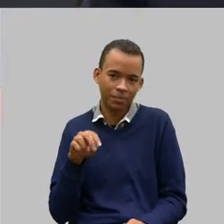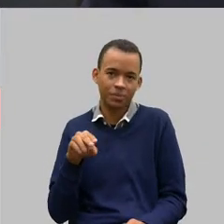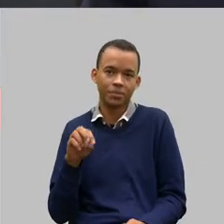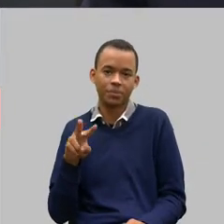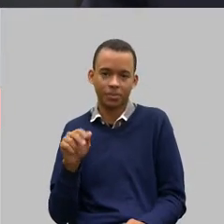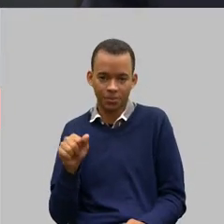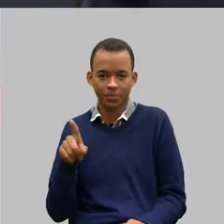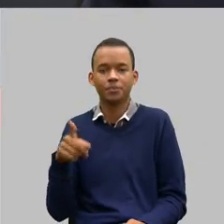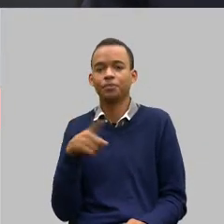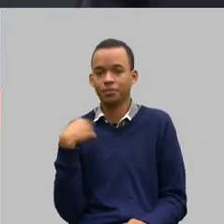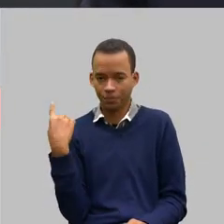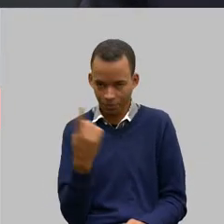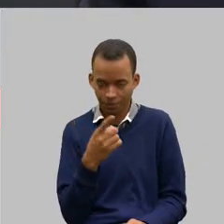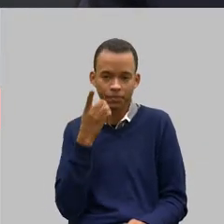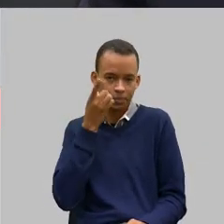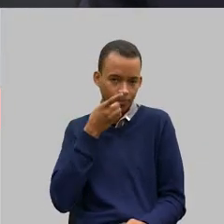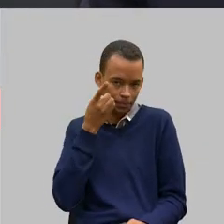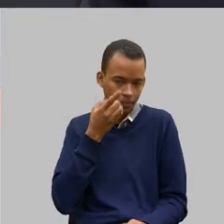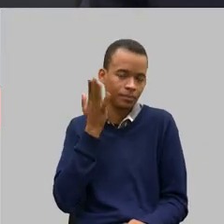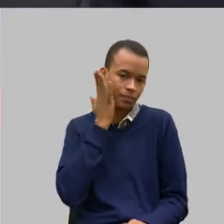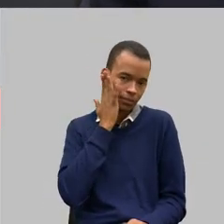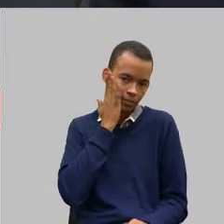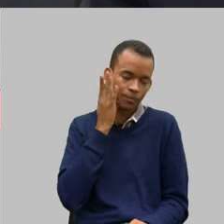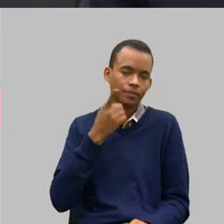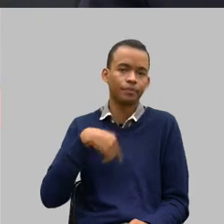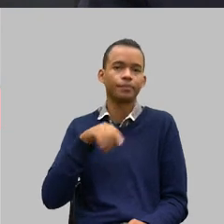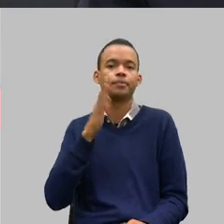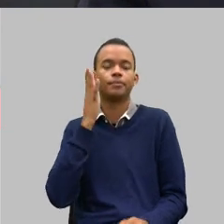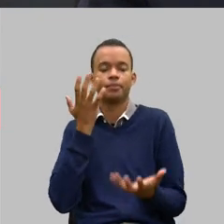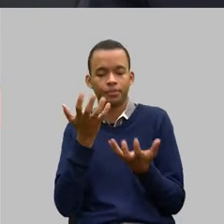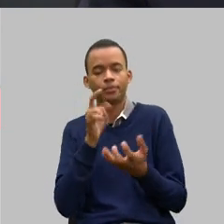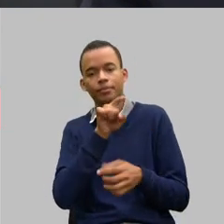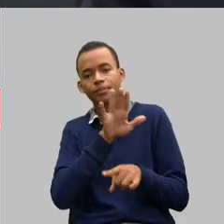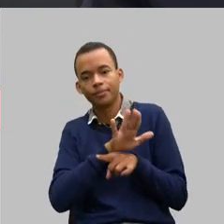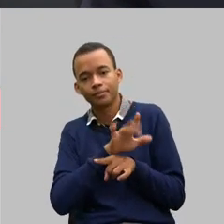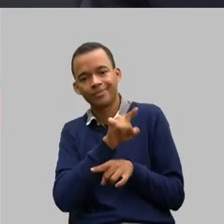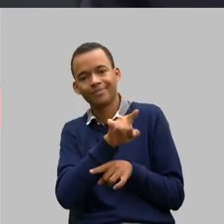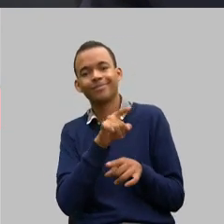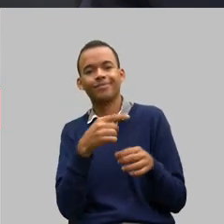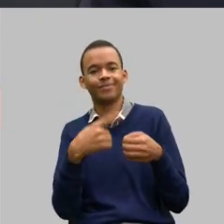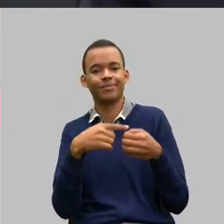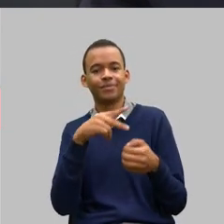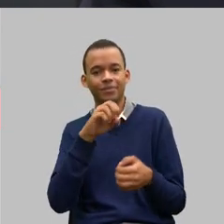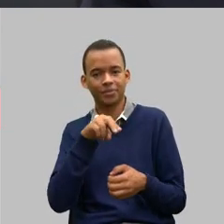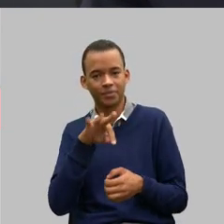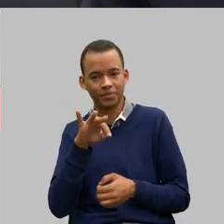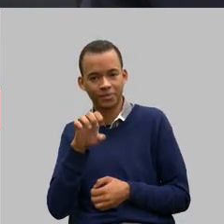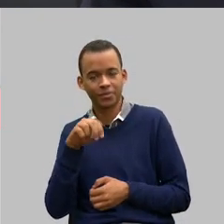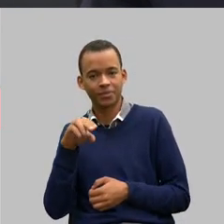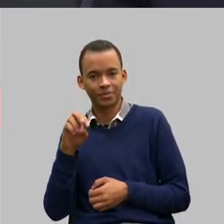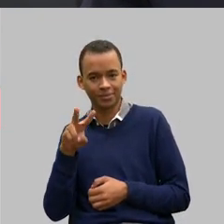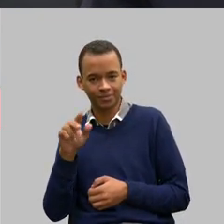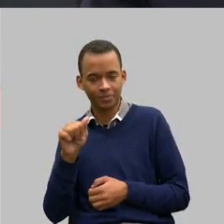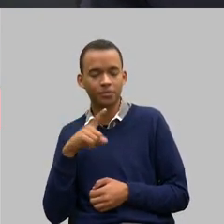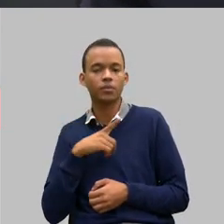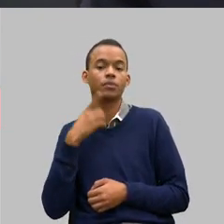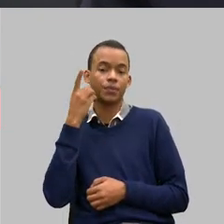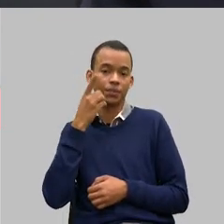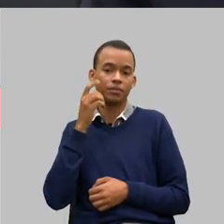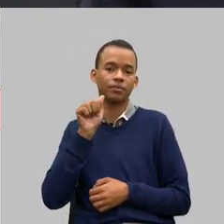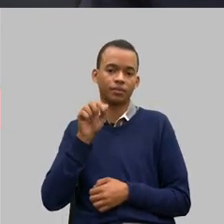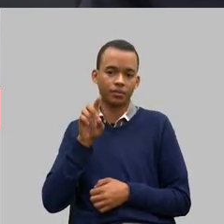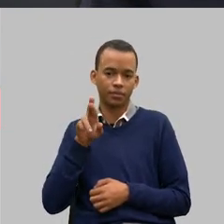mas também de tantos outros colegas aqui da casa aqui eu também destaco que é uma demanda do do querido Deputado Adriano é